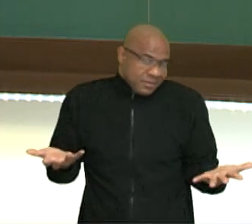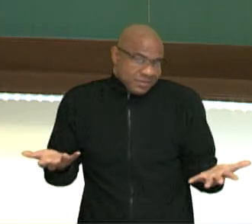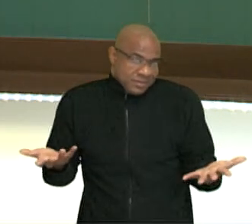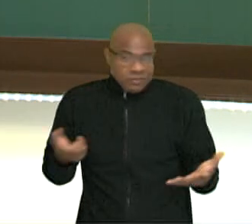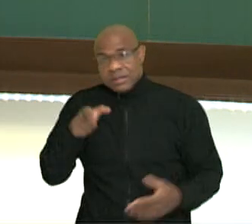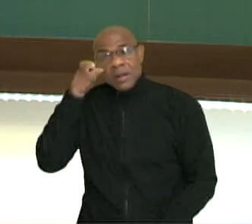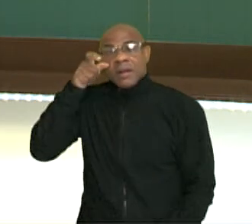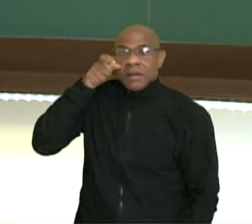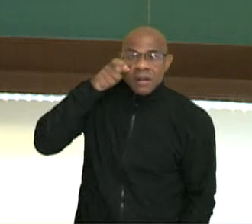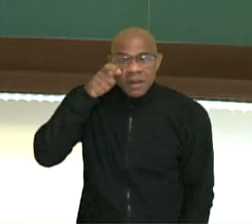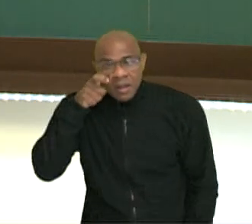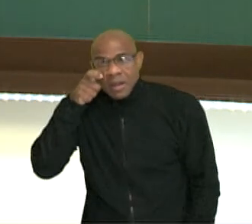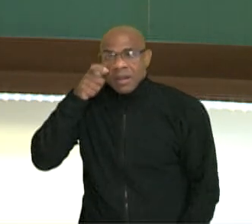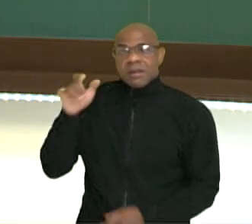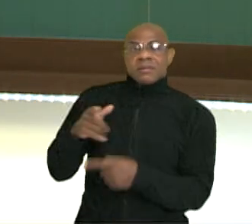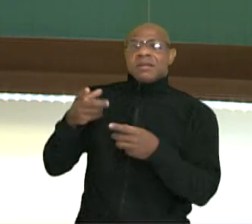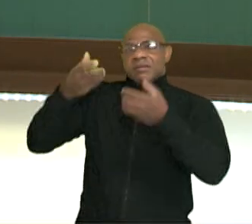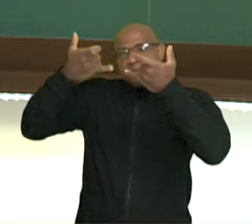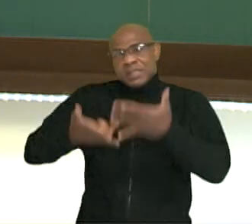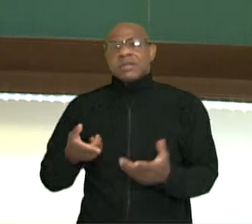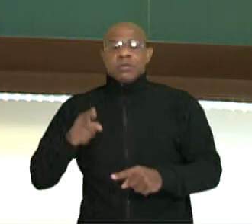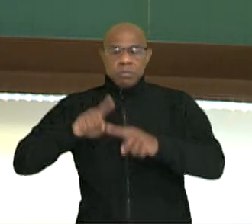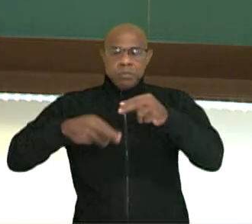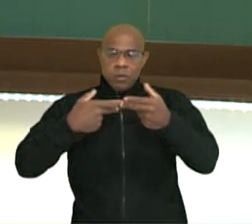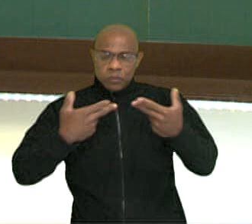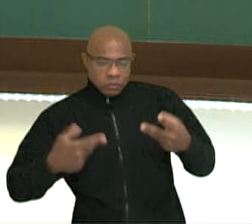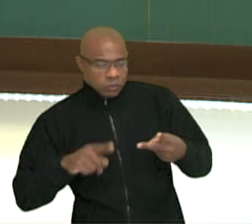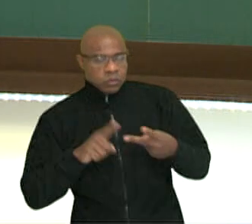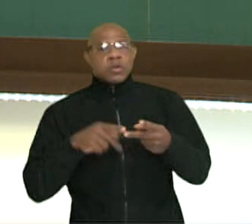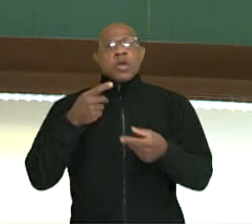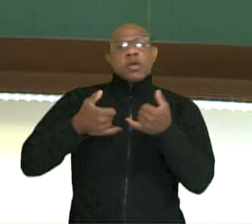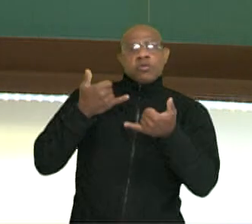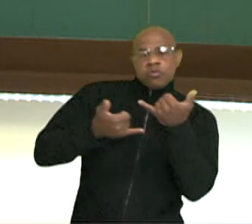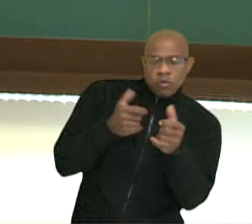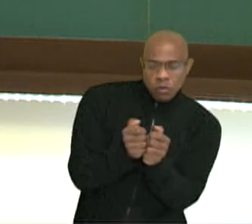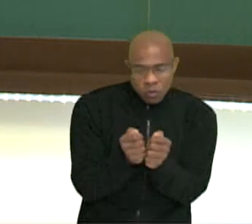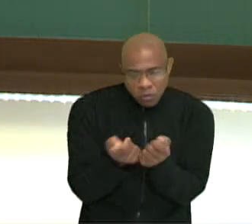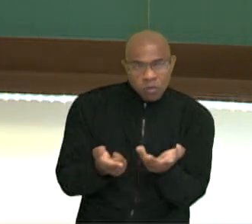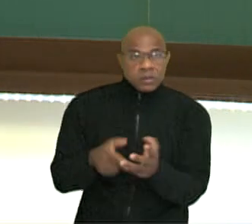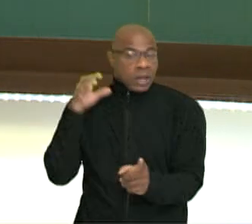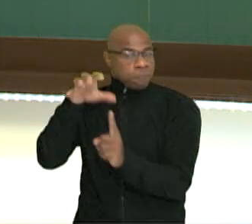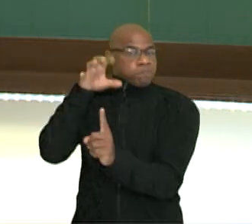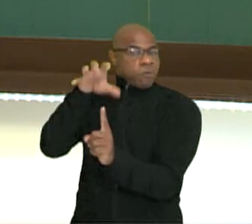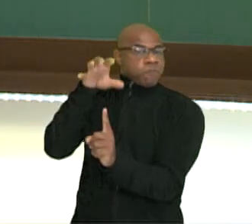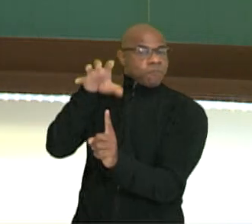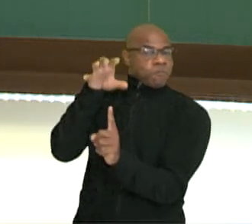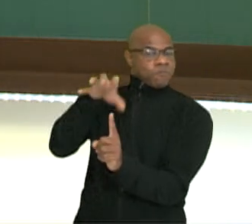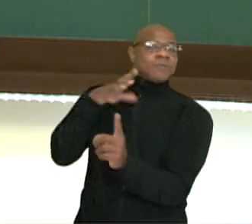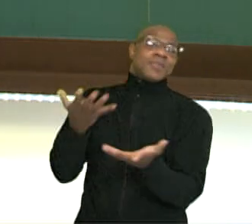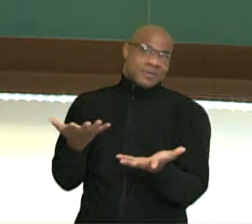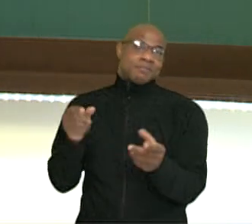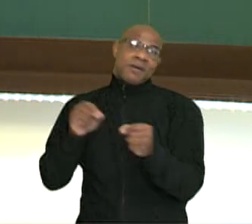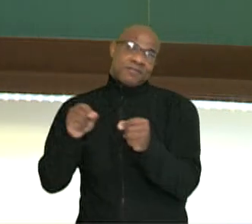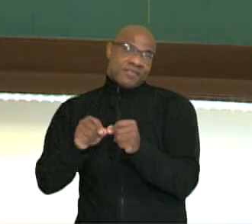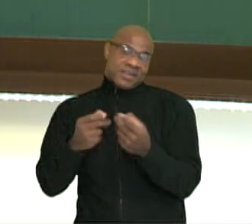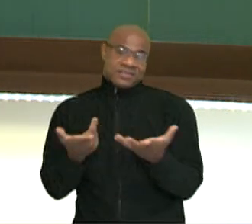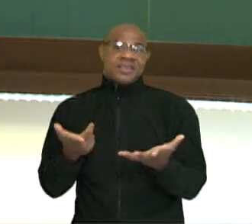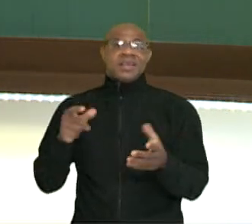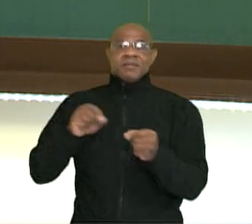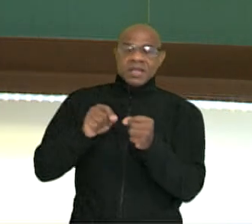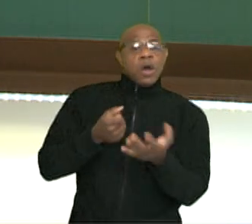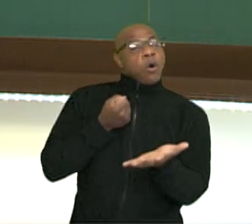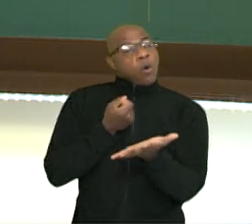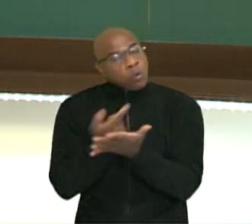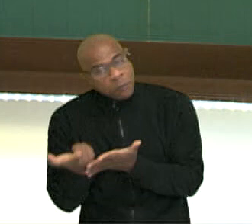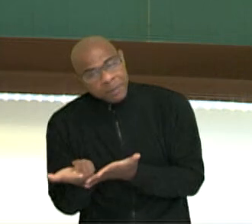certo? Quando ele está falando de um produto, está falando de um jogo, ele está te influenciando a fazer aquilo, a